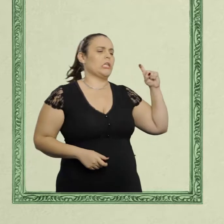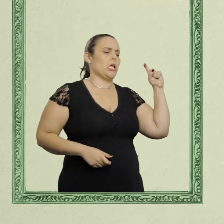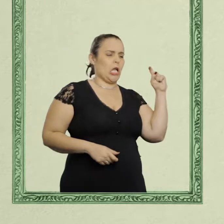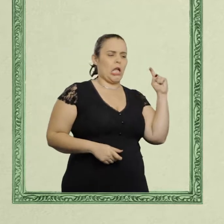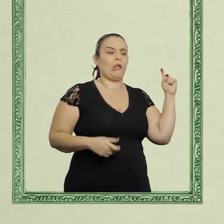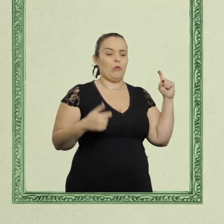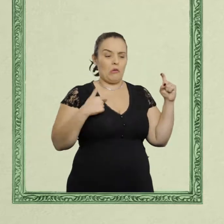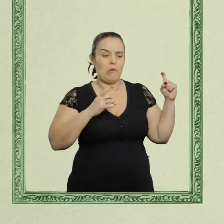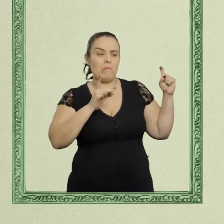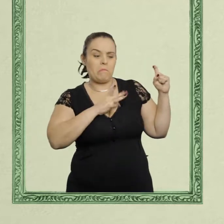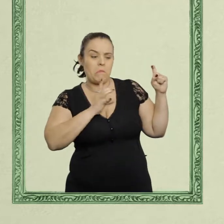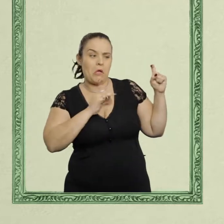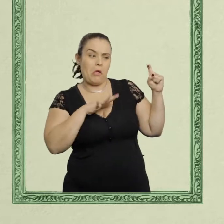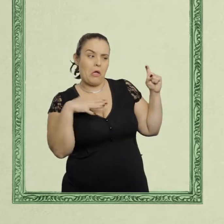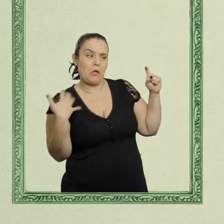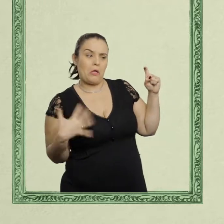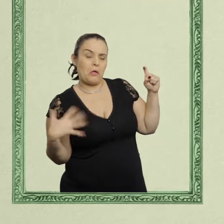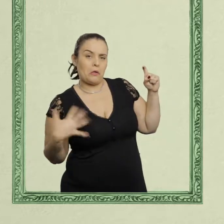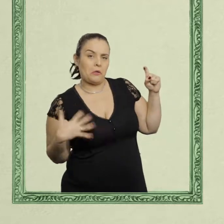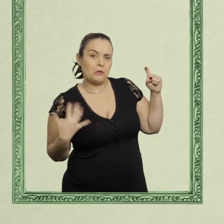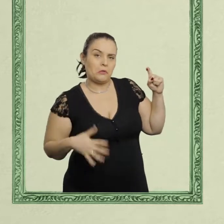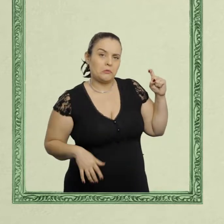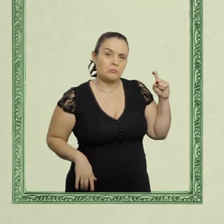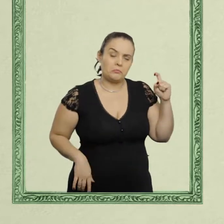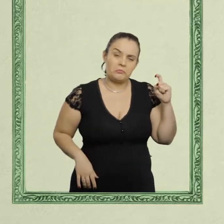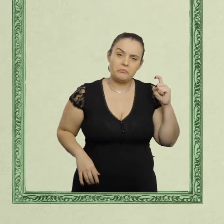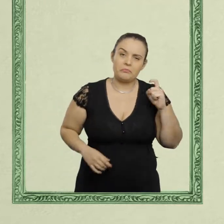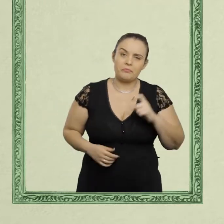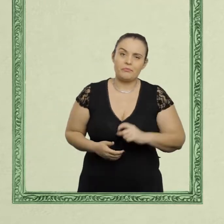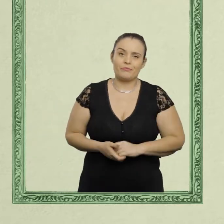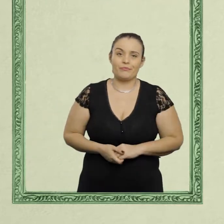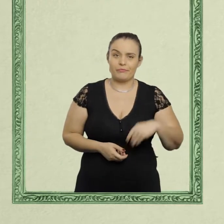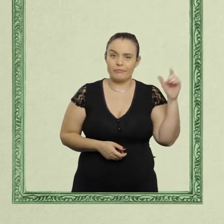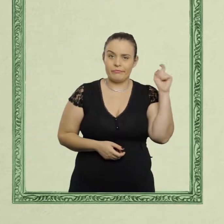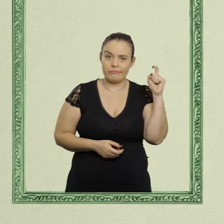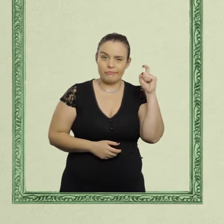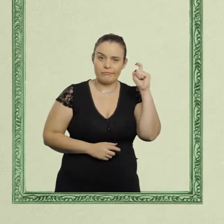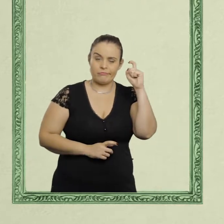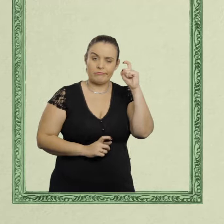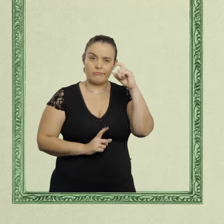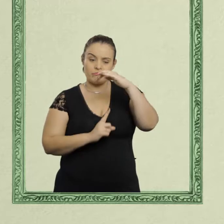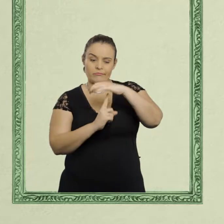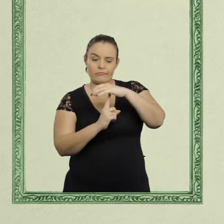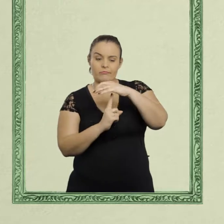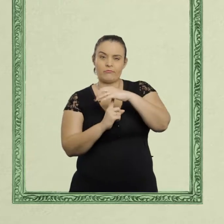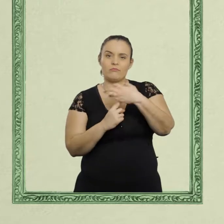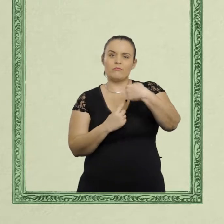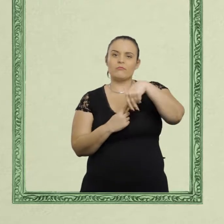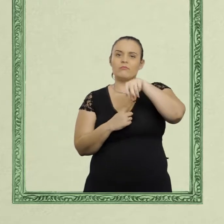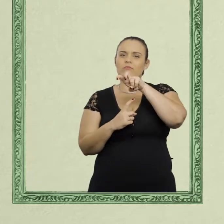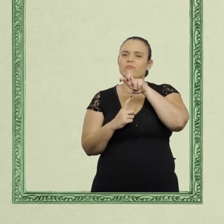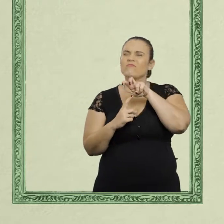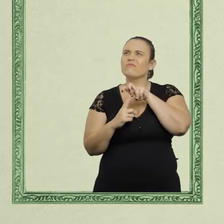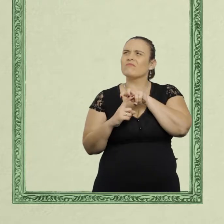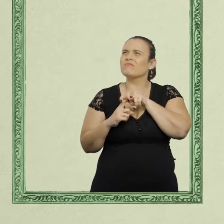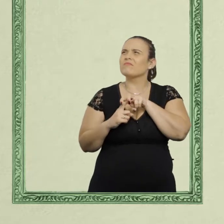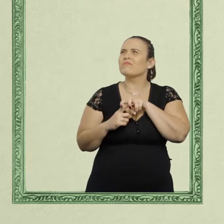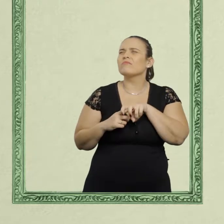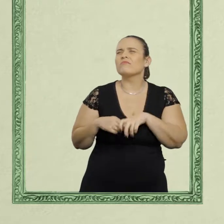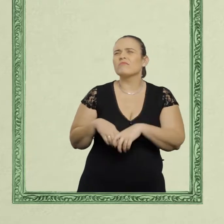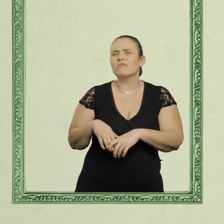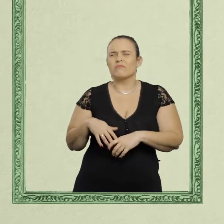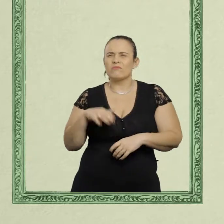responde: "Esse é o meu grande medo." Gancho sentou num cogumelo e sentiu um